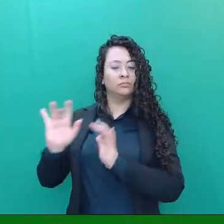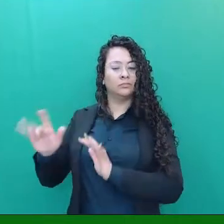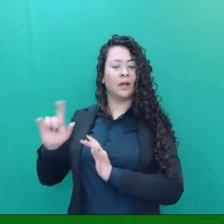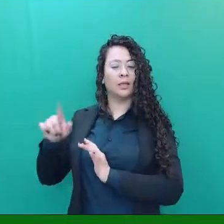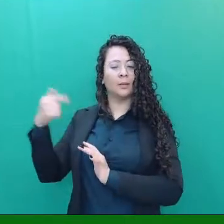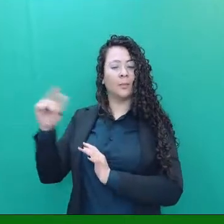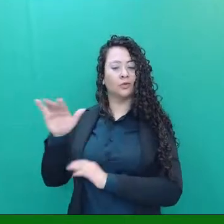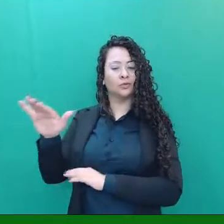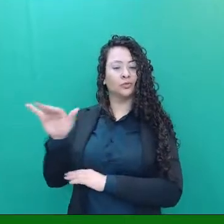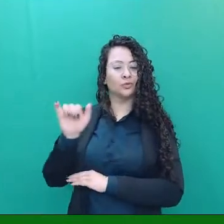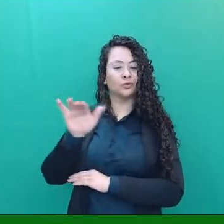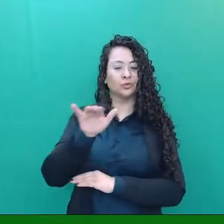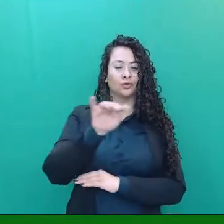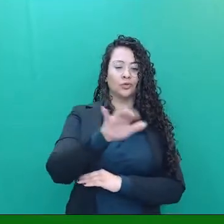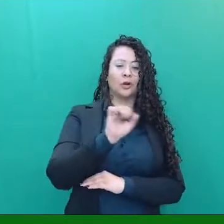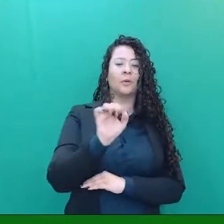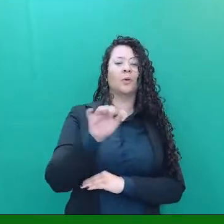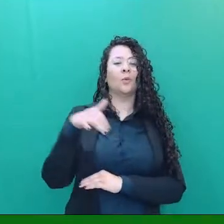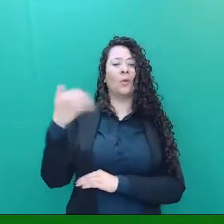quando...